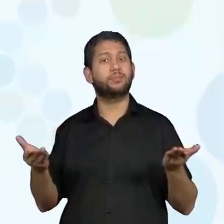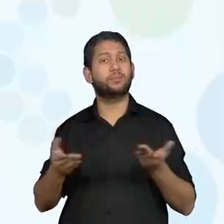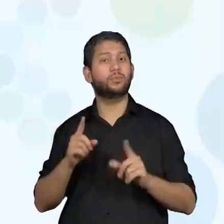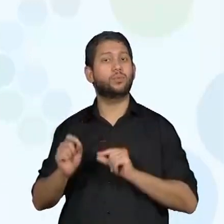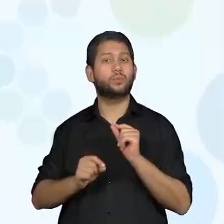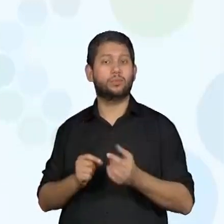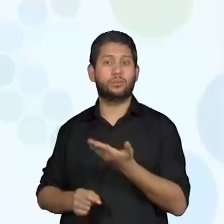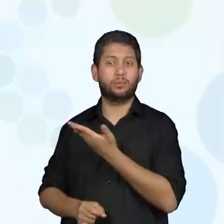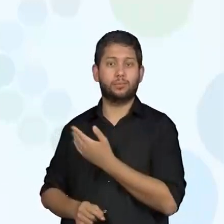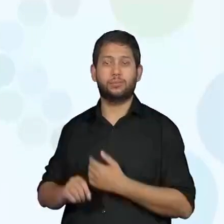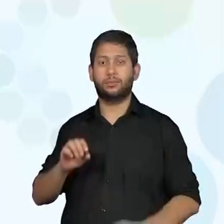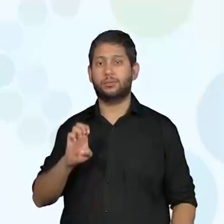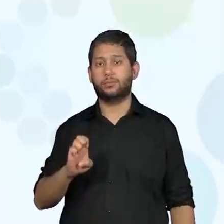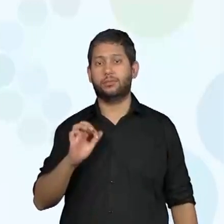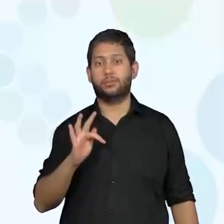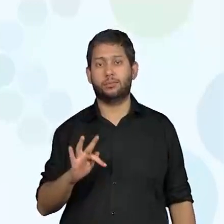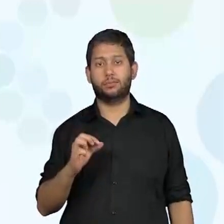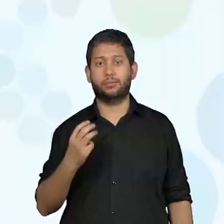a